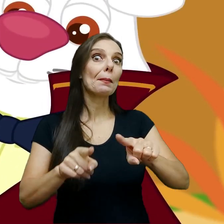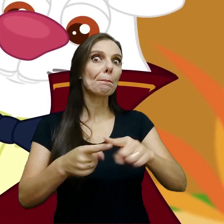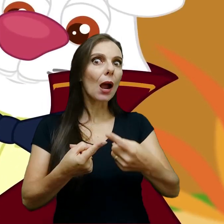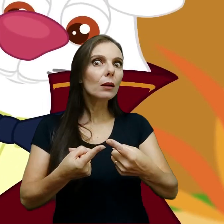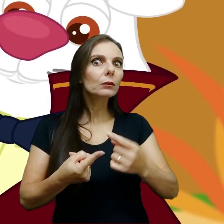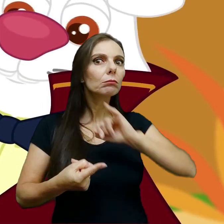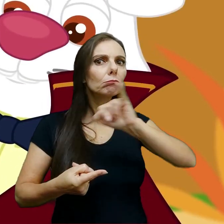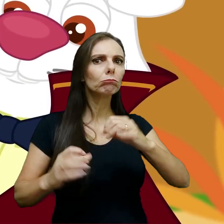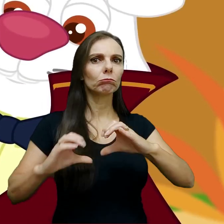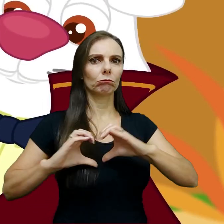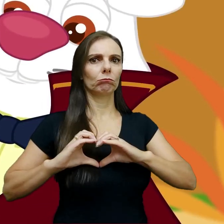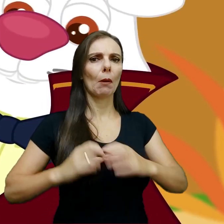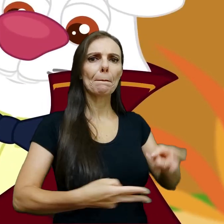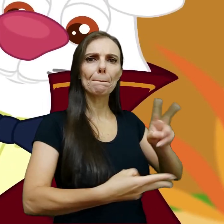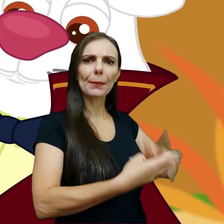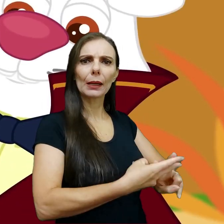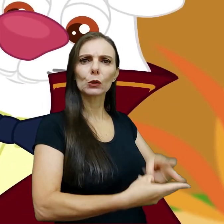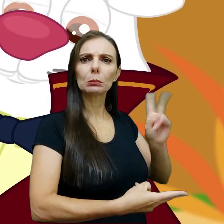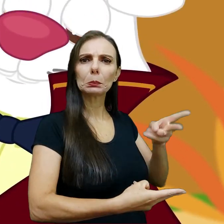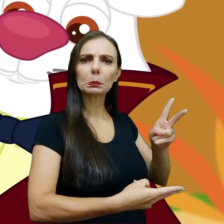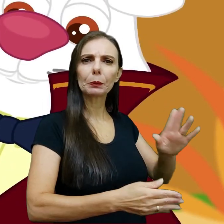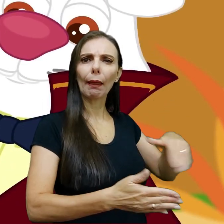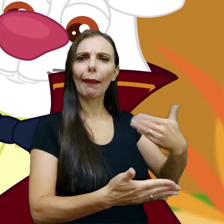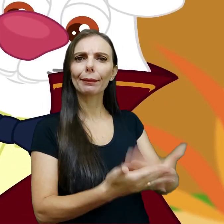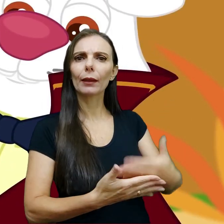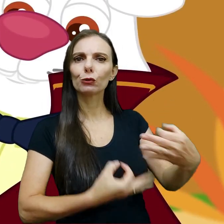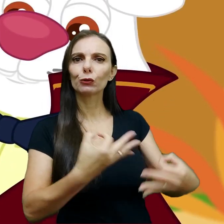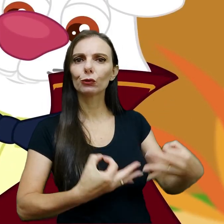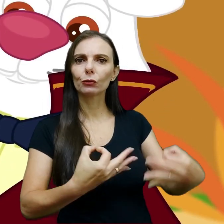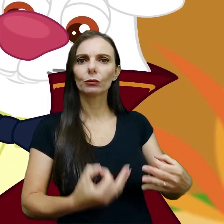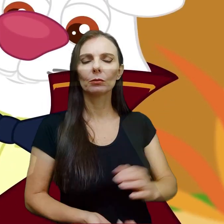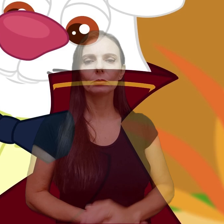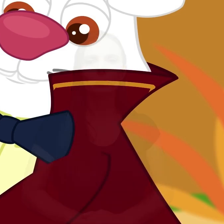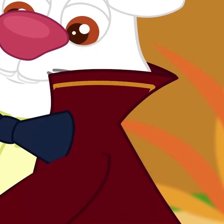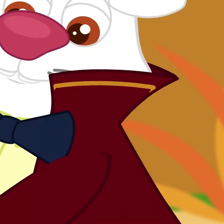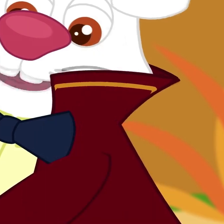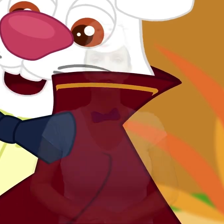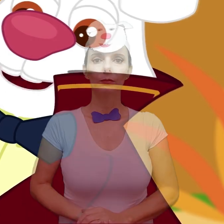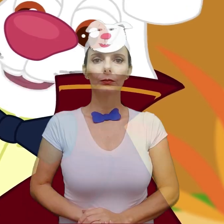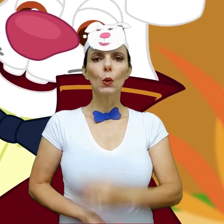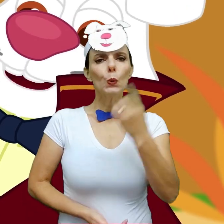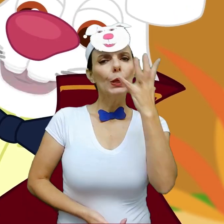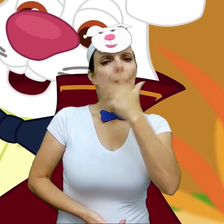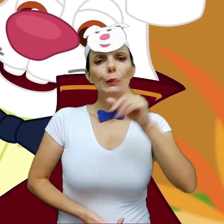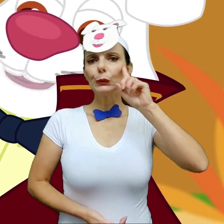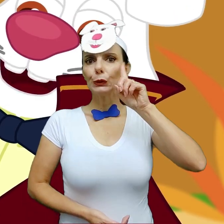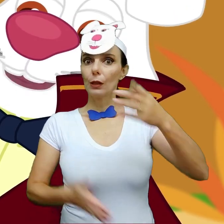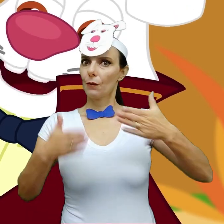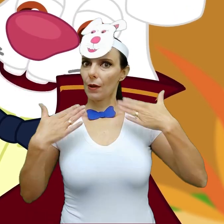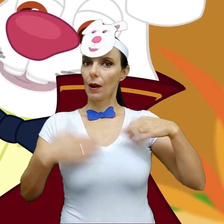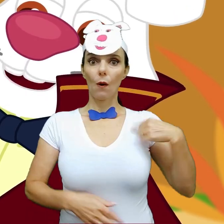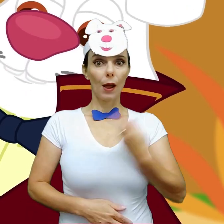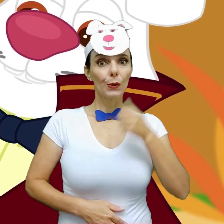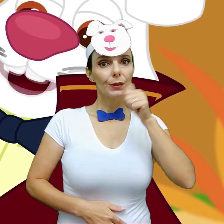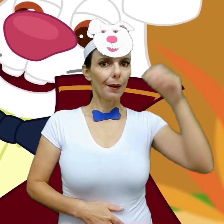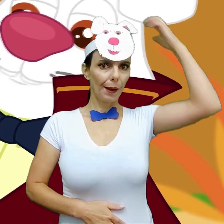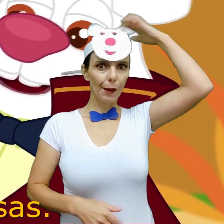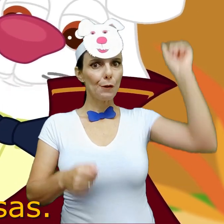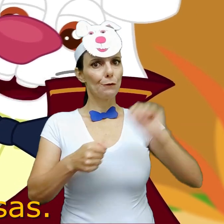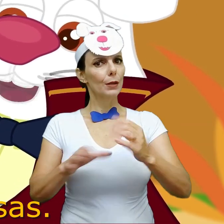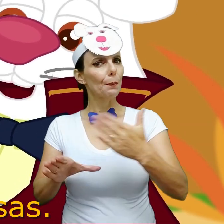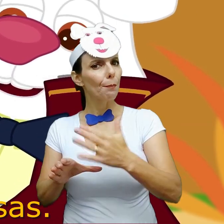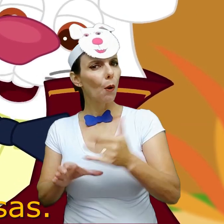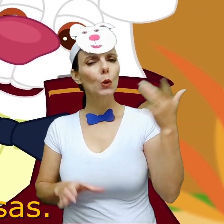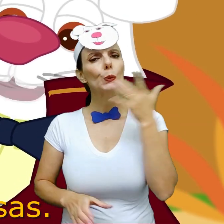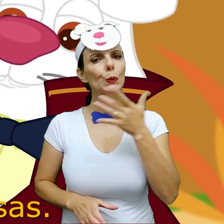puni-lo. O valete de Copas foi mantido na prisão durante o seu julgamento. Em um belo dia de verão, a nossa rainha de copas